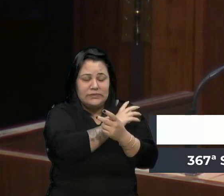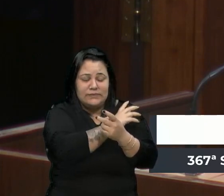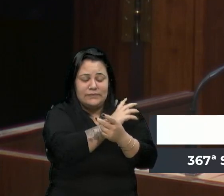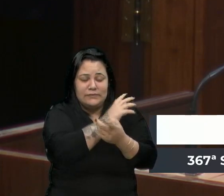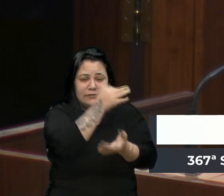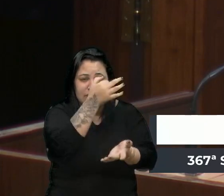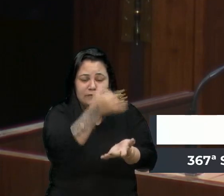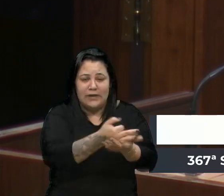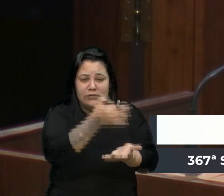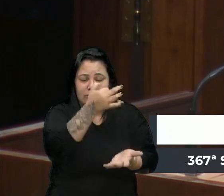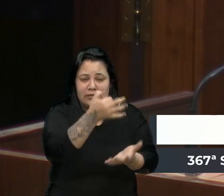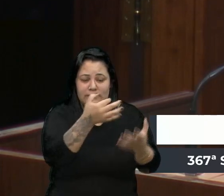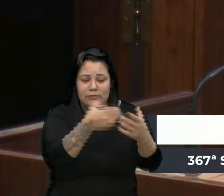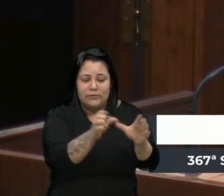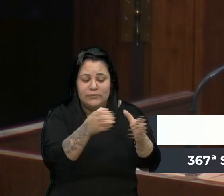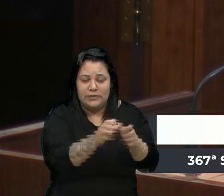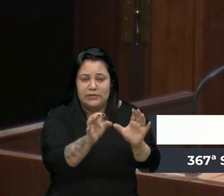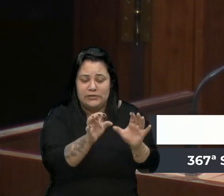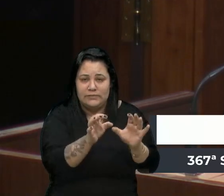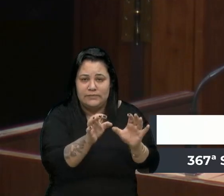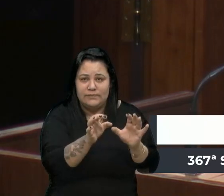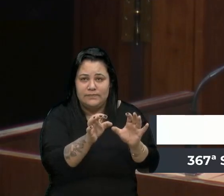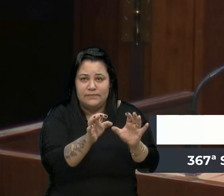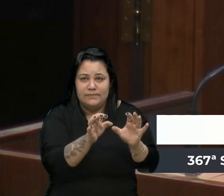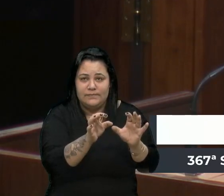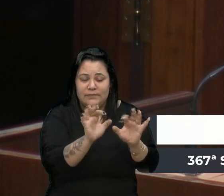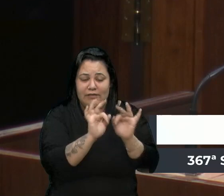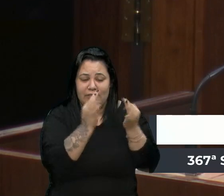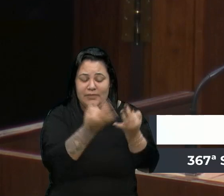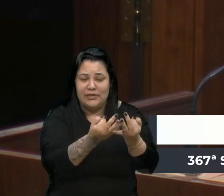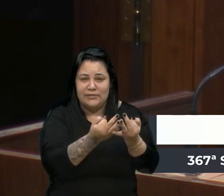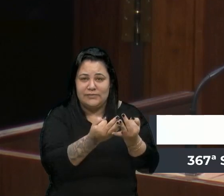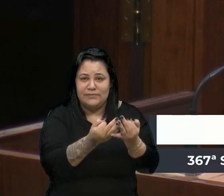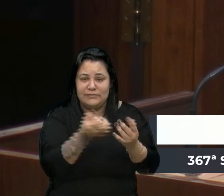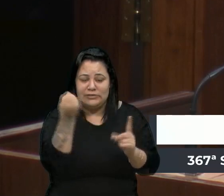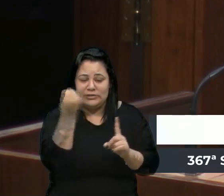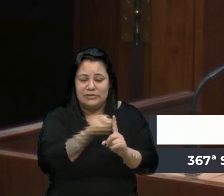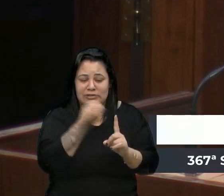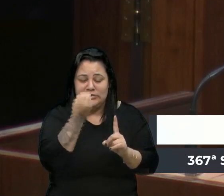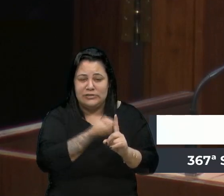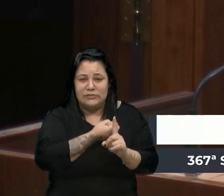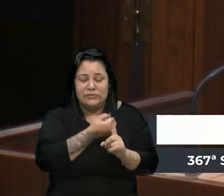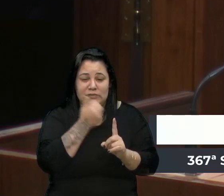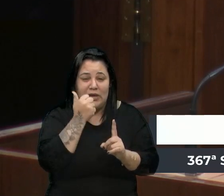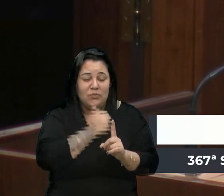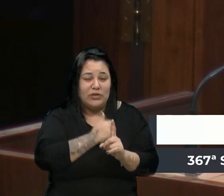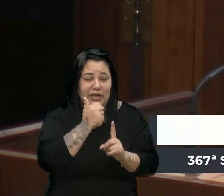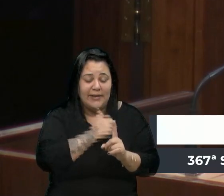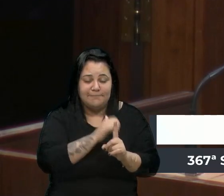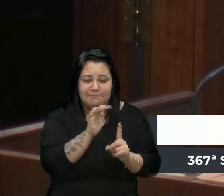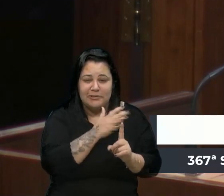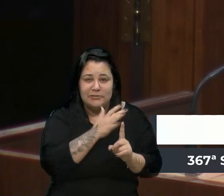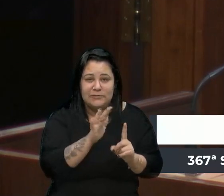familiar. A agressão, aquela mulher que muitas vezes é agredida,